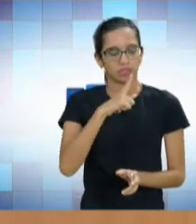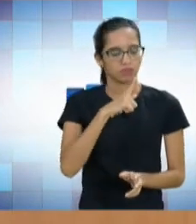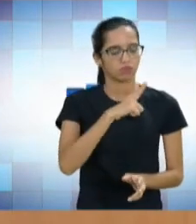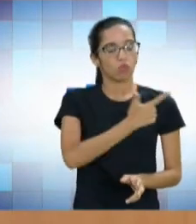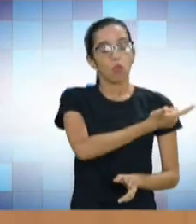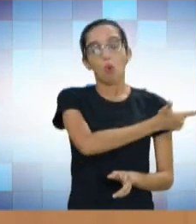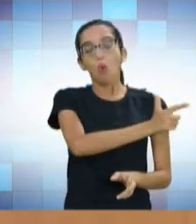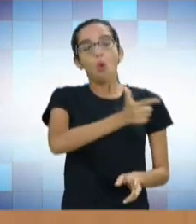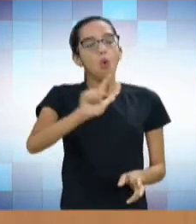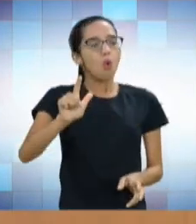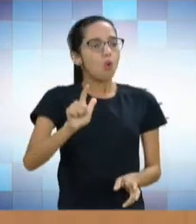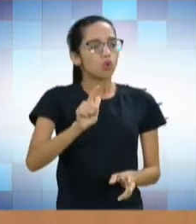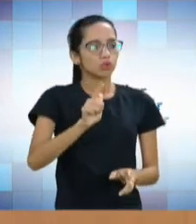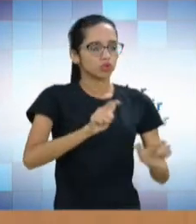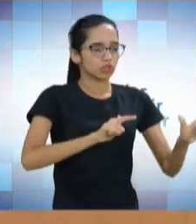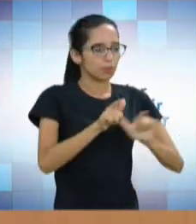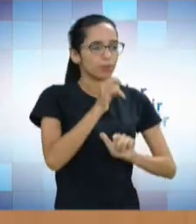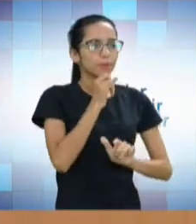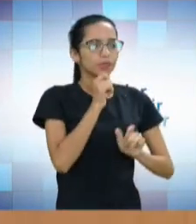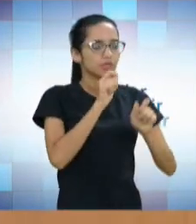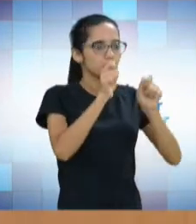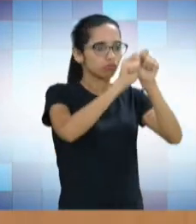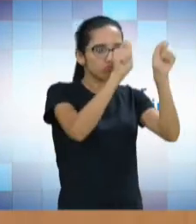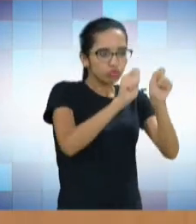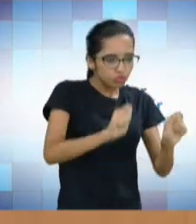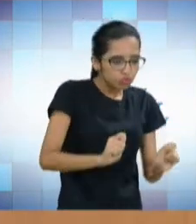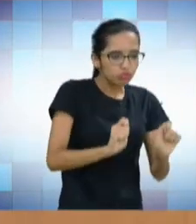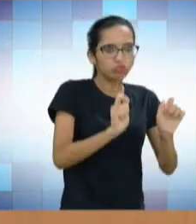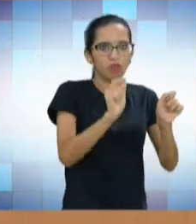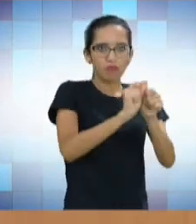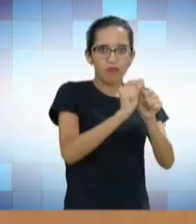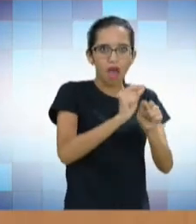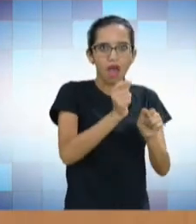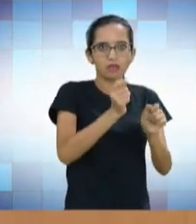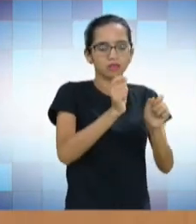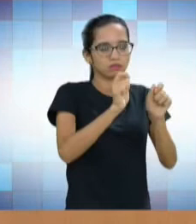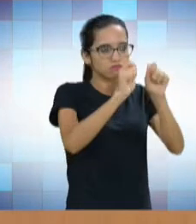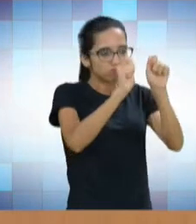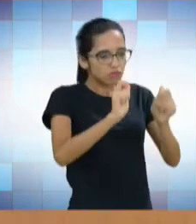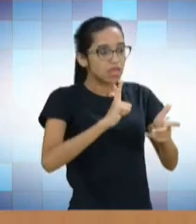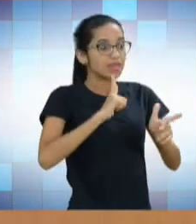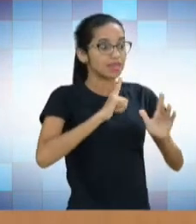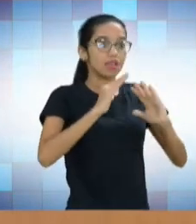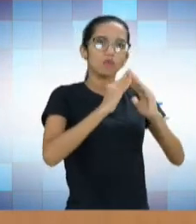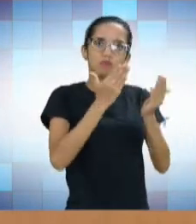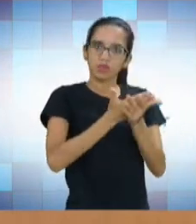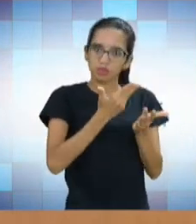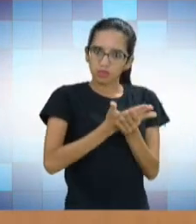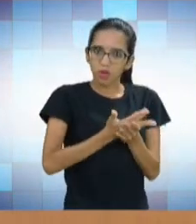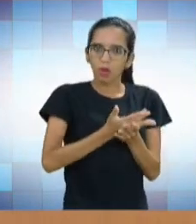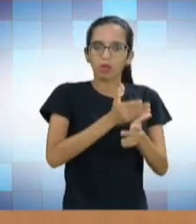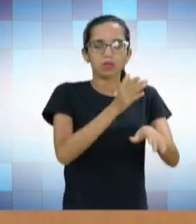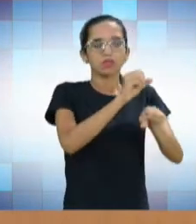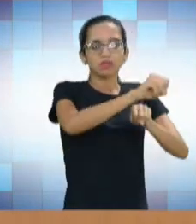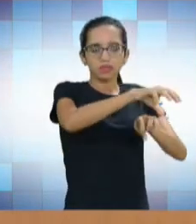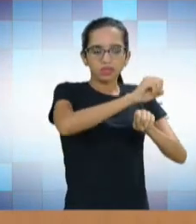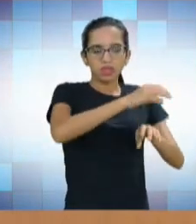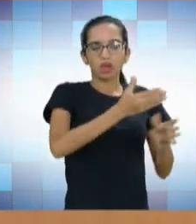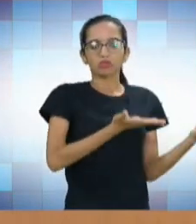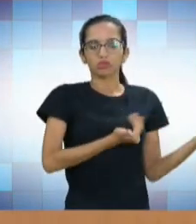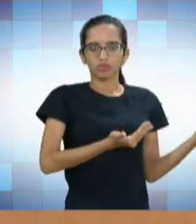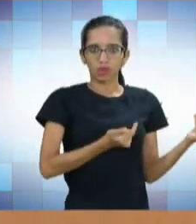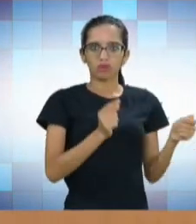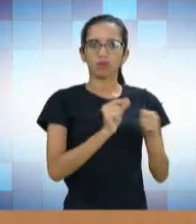outras ações na arte santeira por exemplo e com a escola a prefeitura tem escola para ensinar os jovens as pessoas que